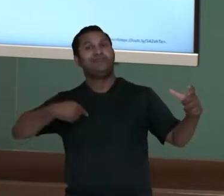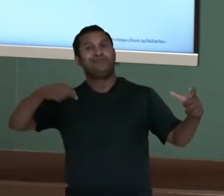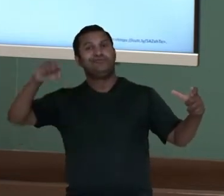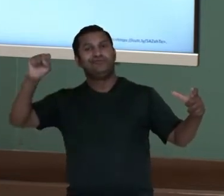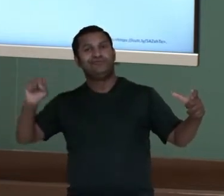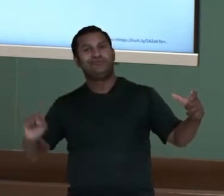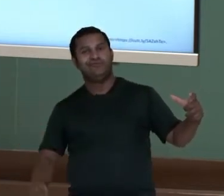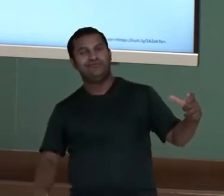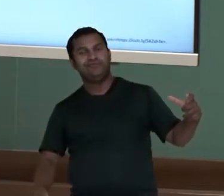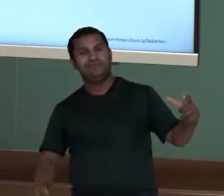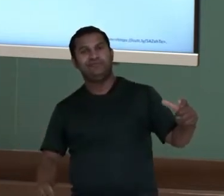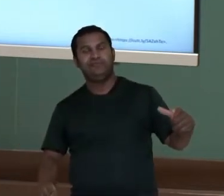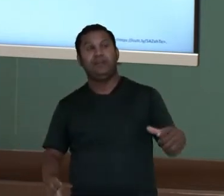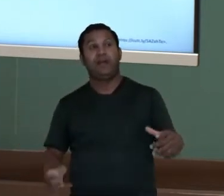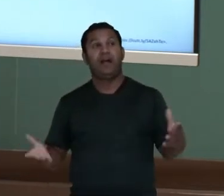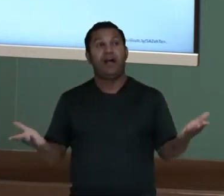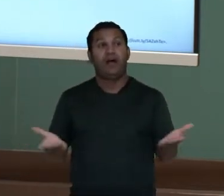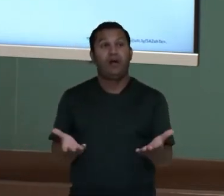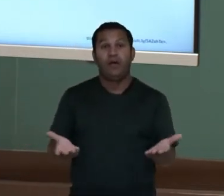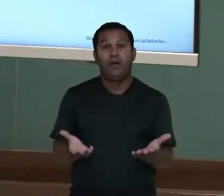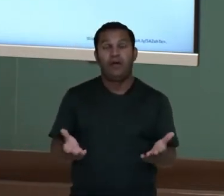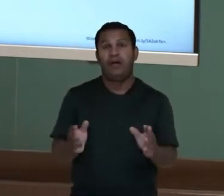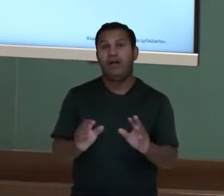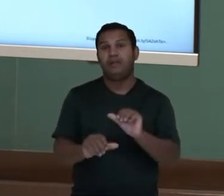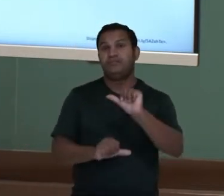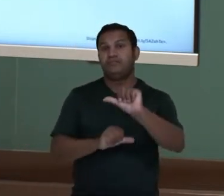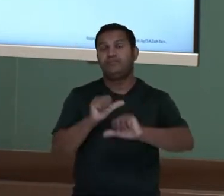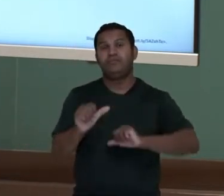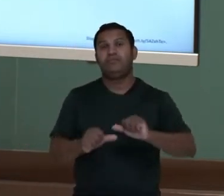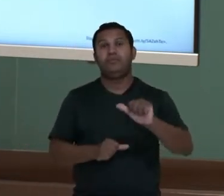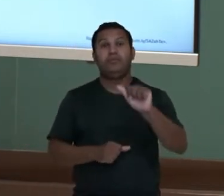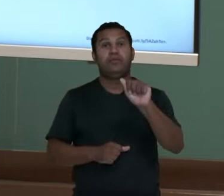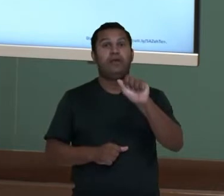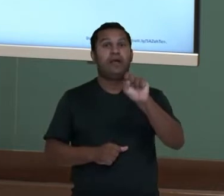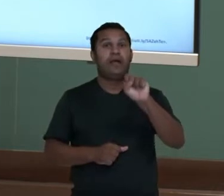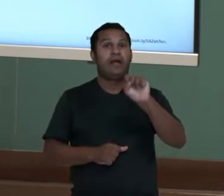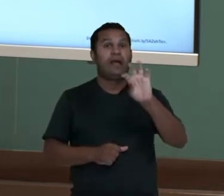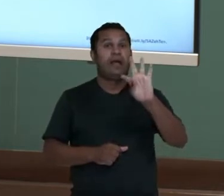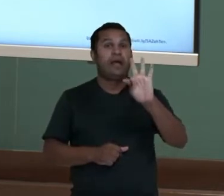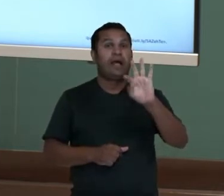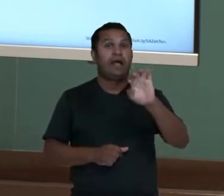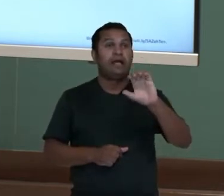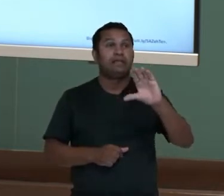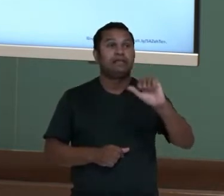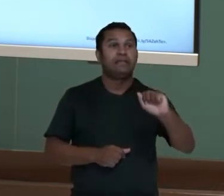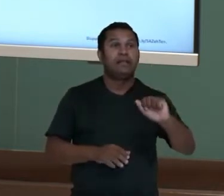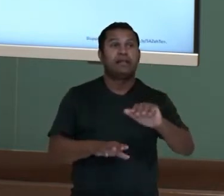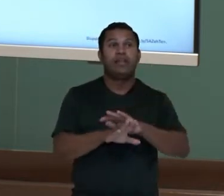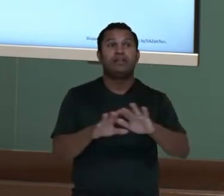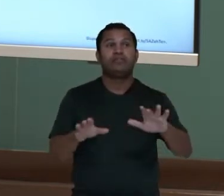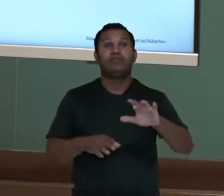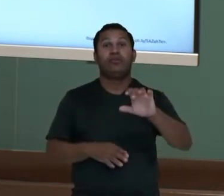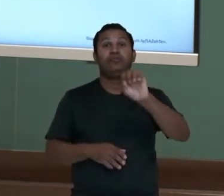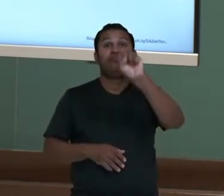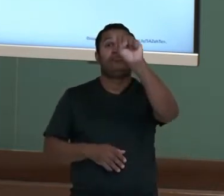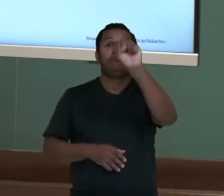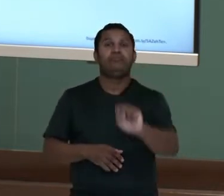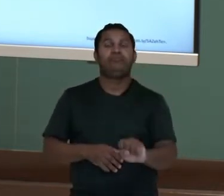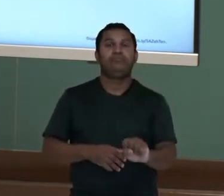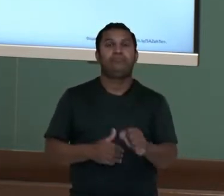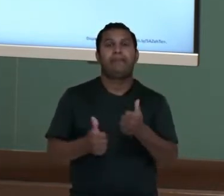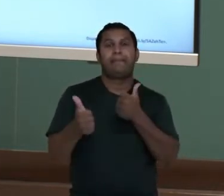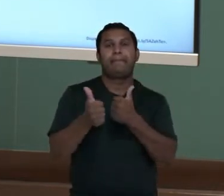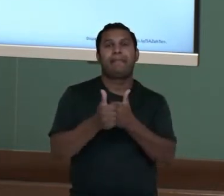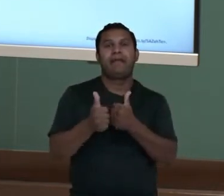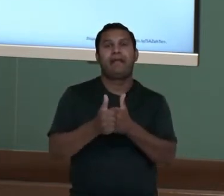asteca, ela ocupa uma região ali, né, no sul do México, na América Central, aqui no Lago Texcoco. Então já